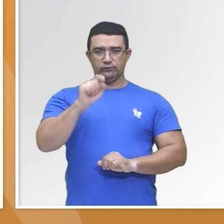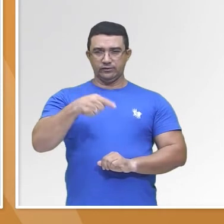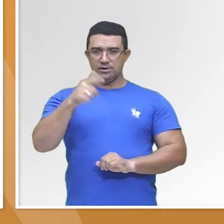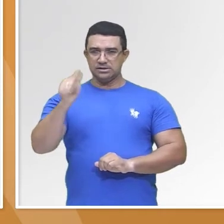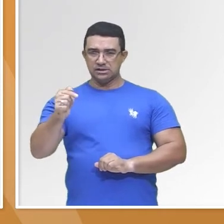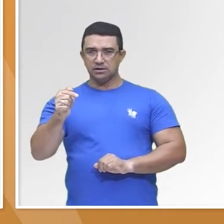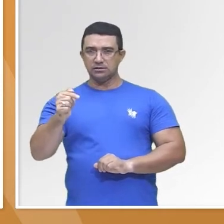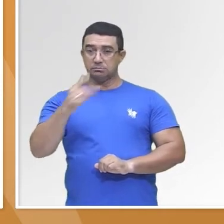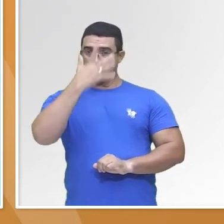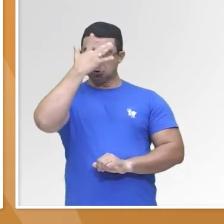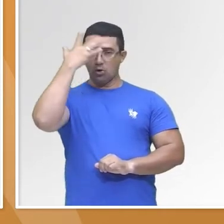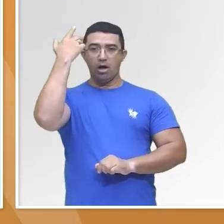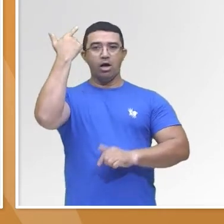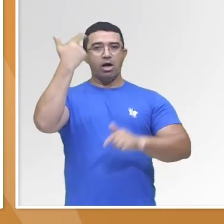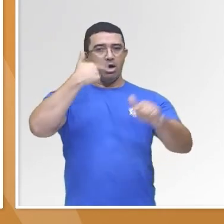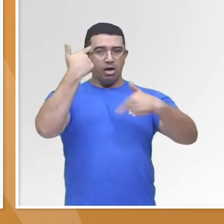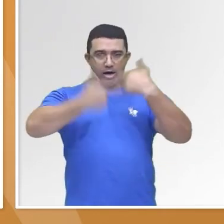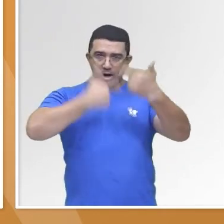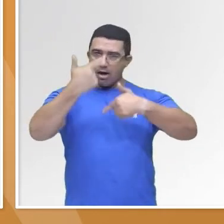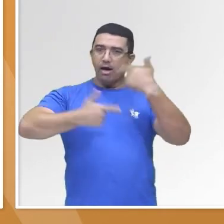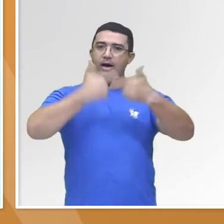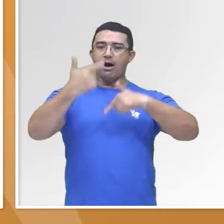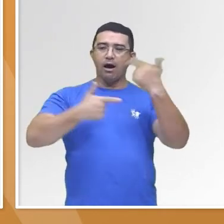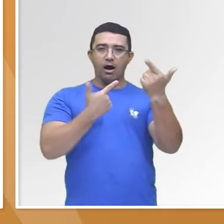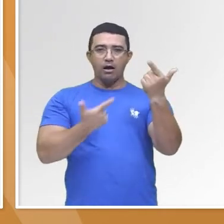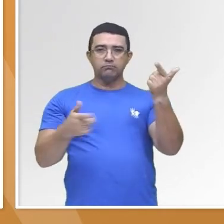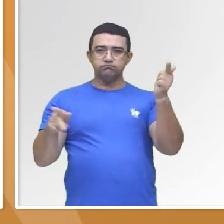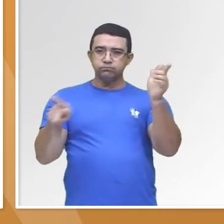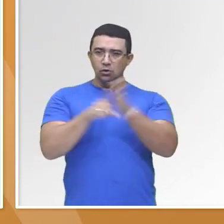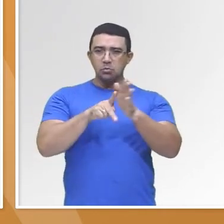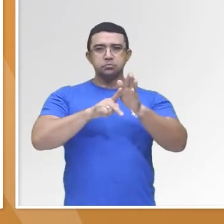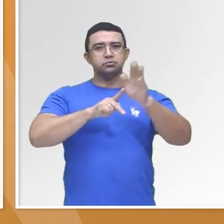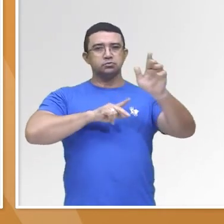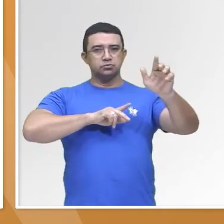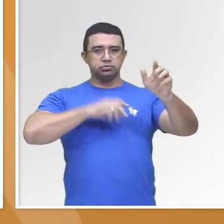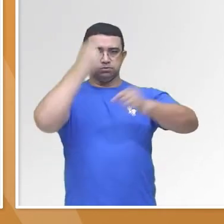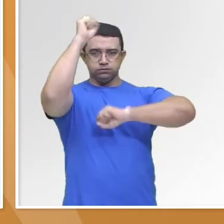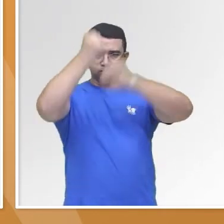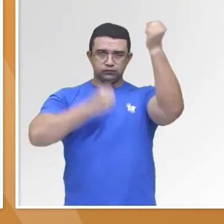28,7 das pessoas trabalham na indústria e